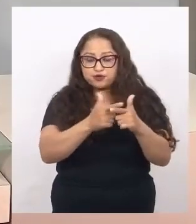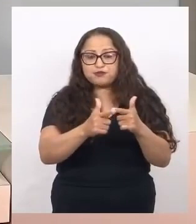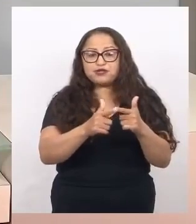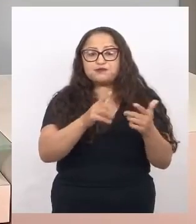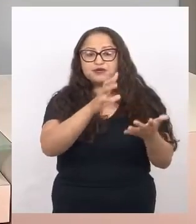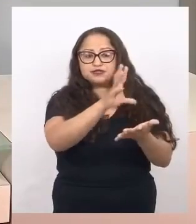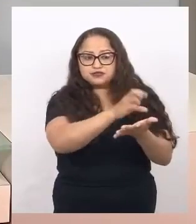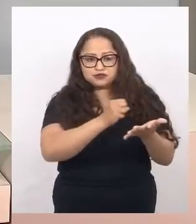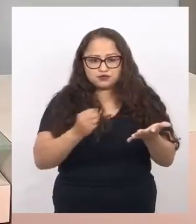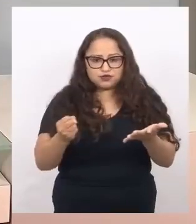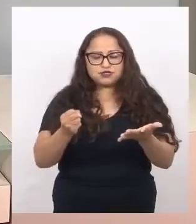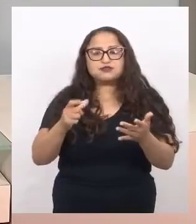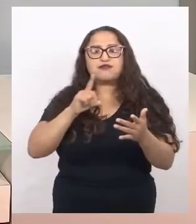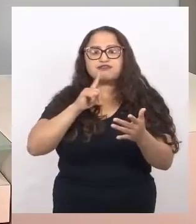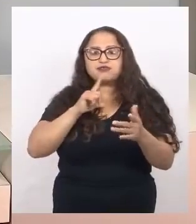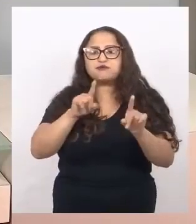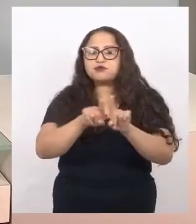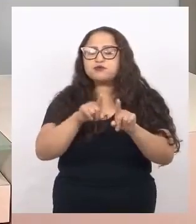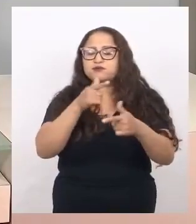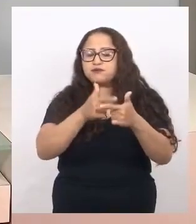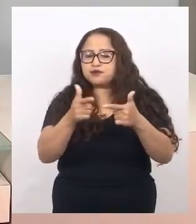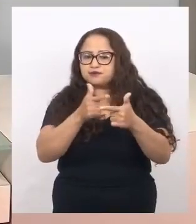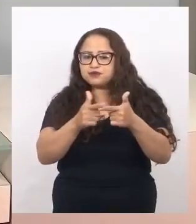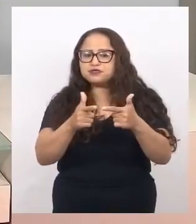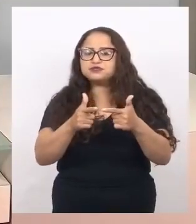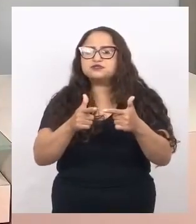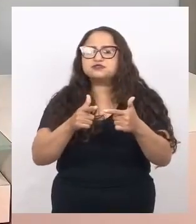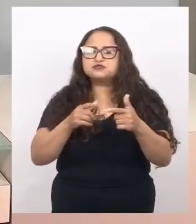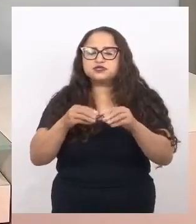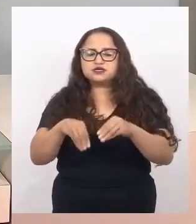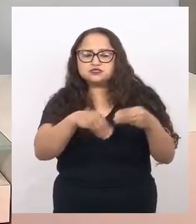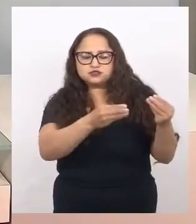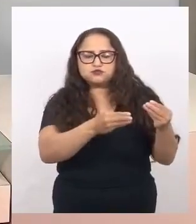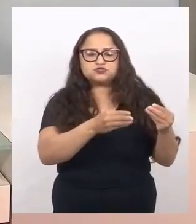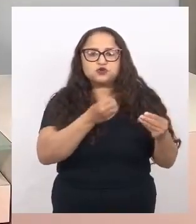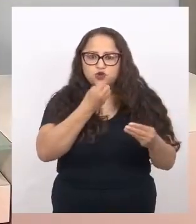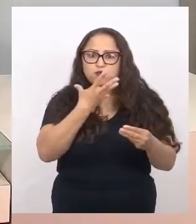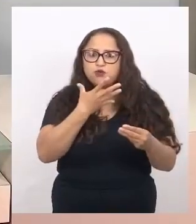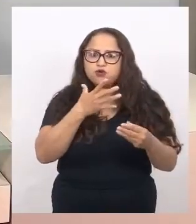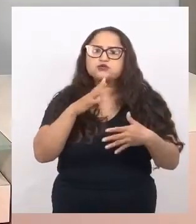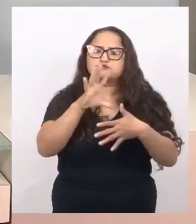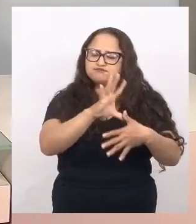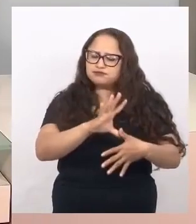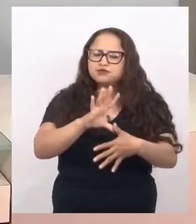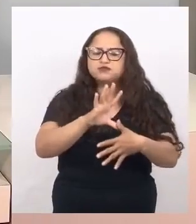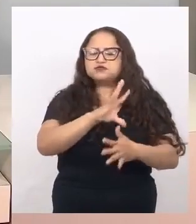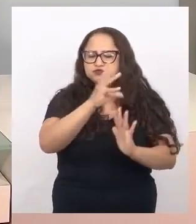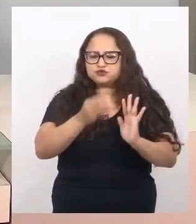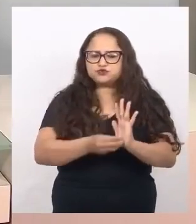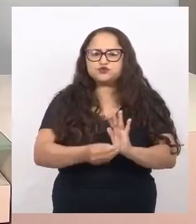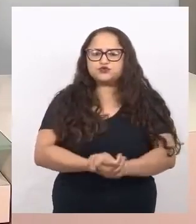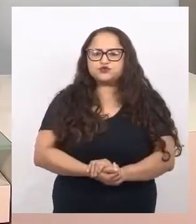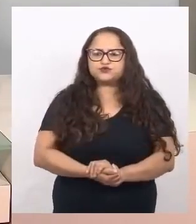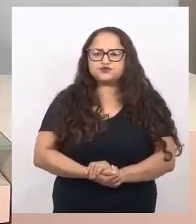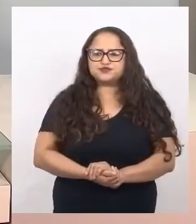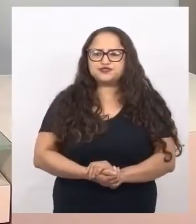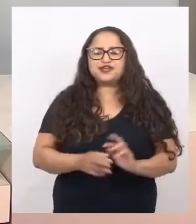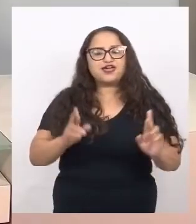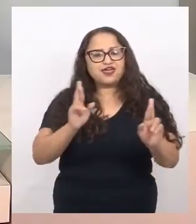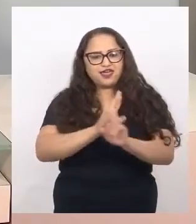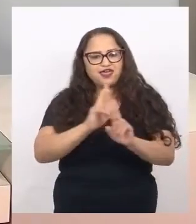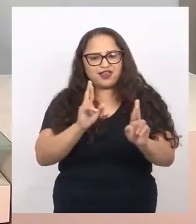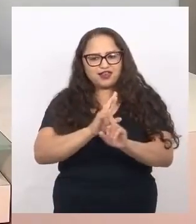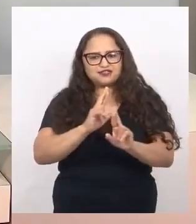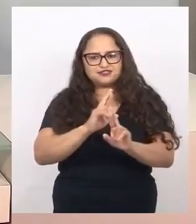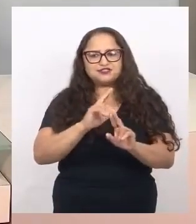na atribuição. Então, é muito importante que tudo esteja mapeado, tá bom? Em relação à